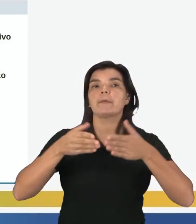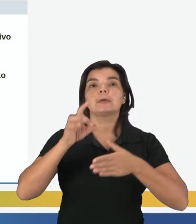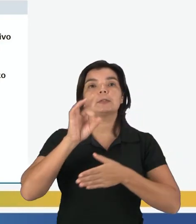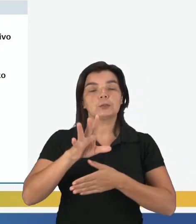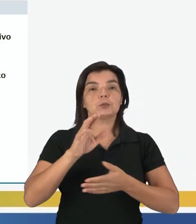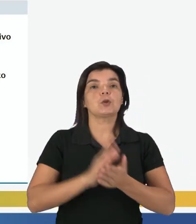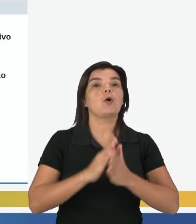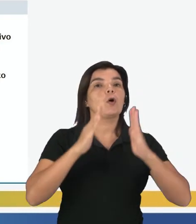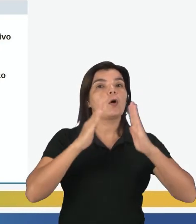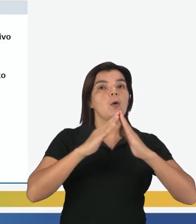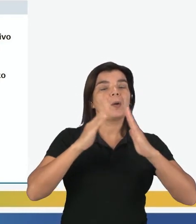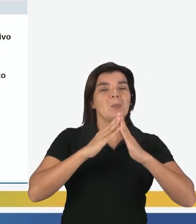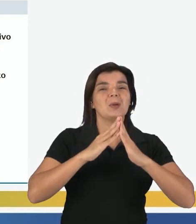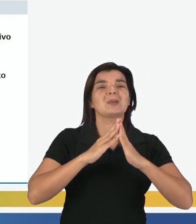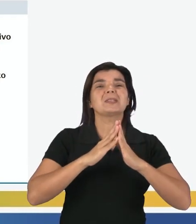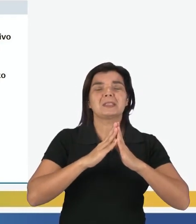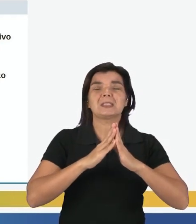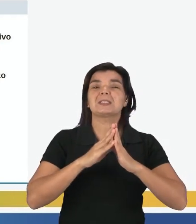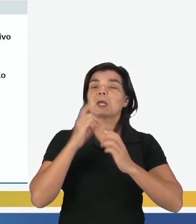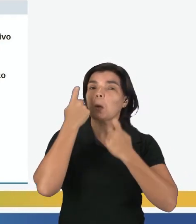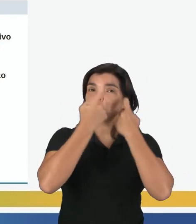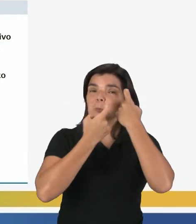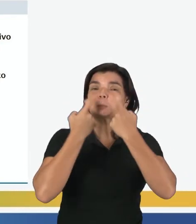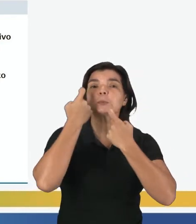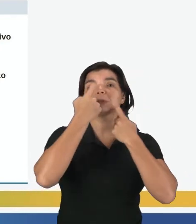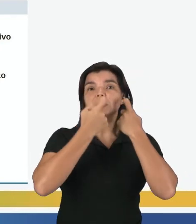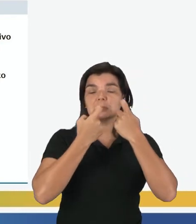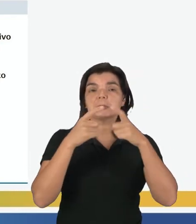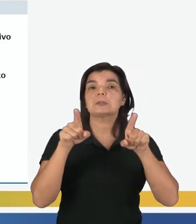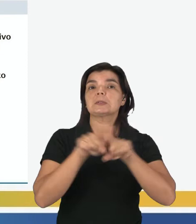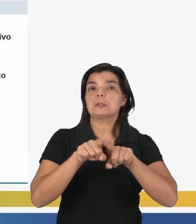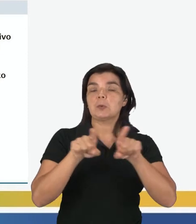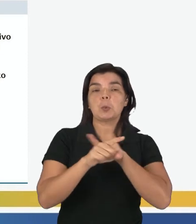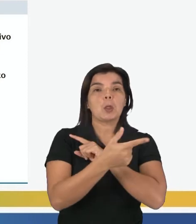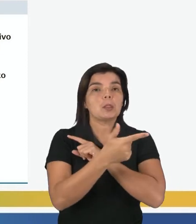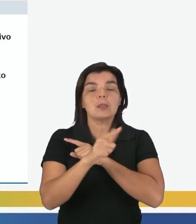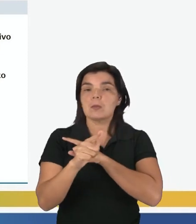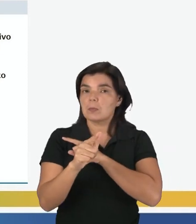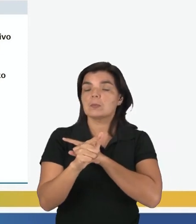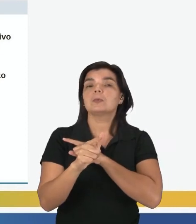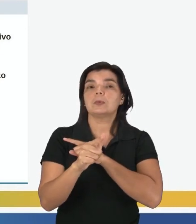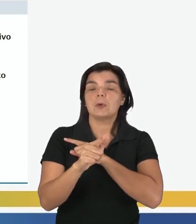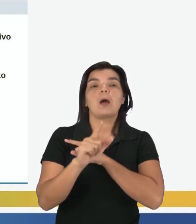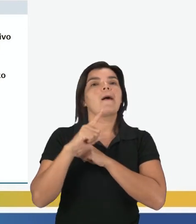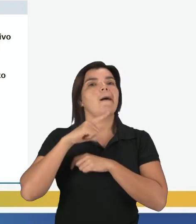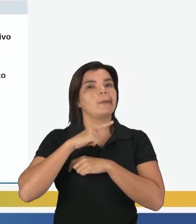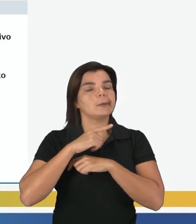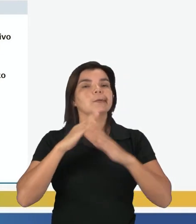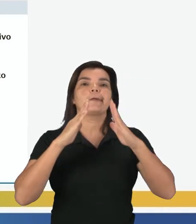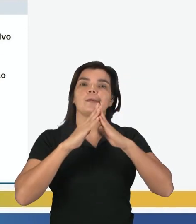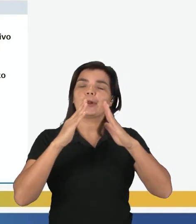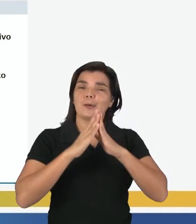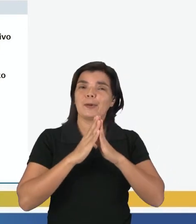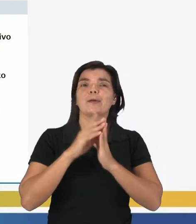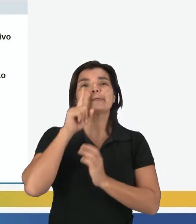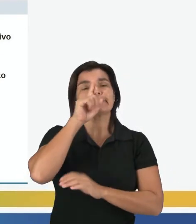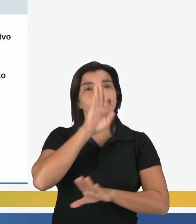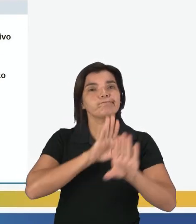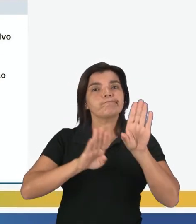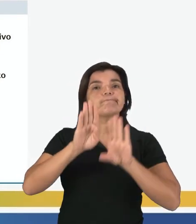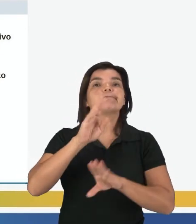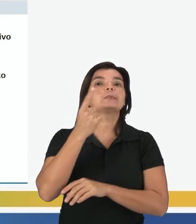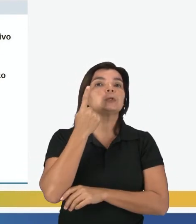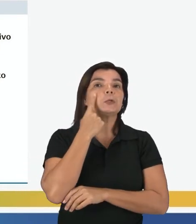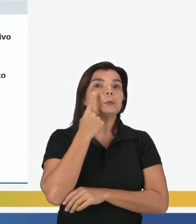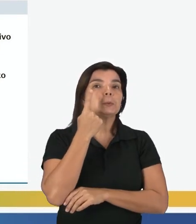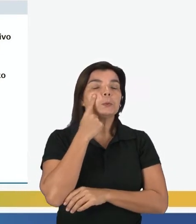às habitações precárias, que é uma preocupação, além daqueles que não têm, ainda tem aqueles que têm habitação precária. Então vejamos